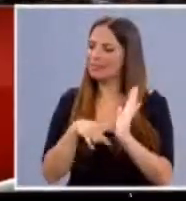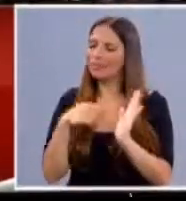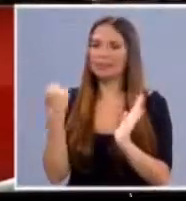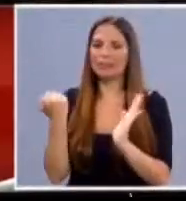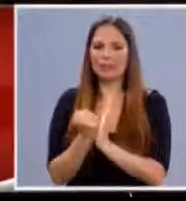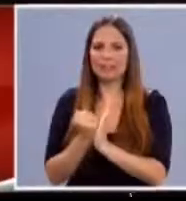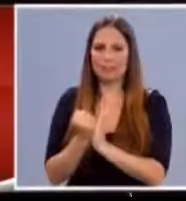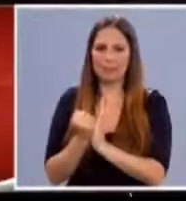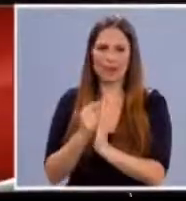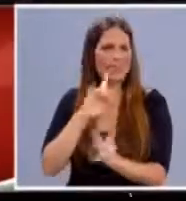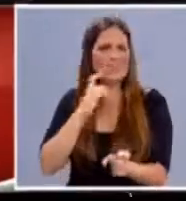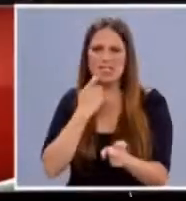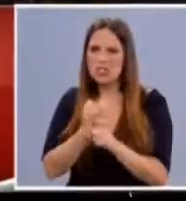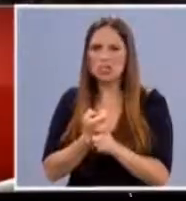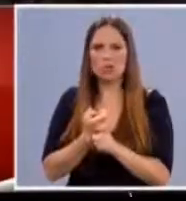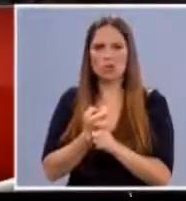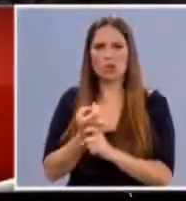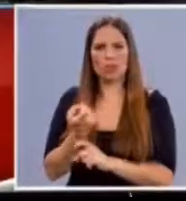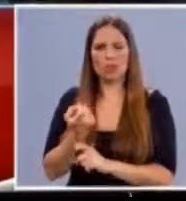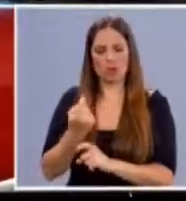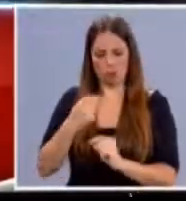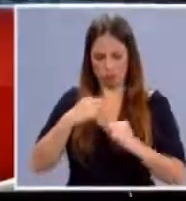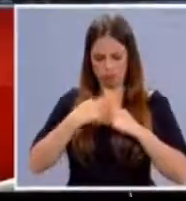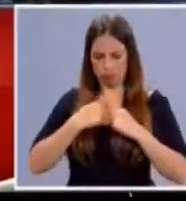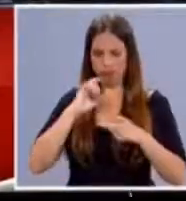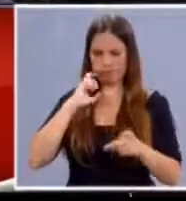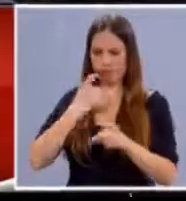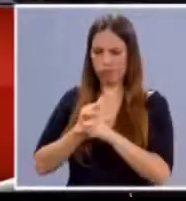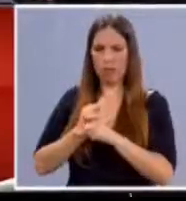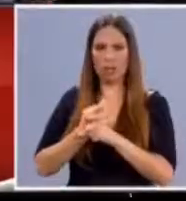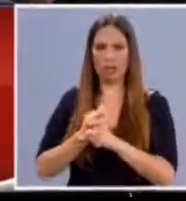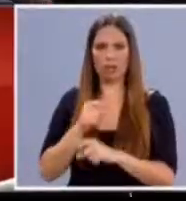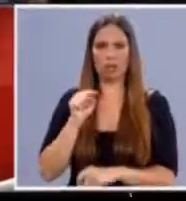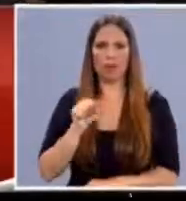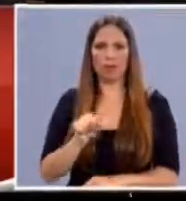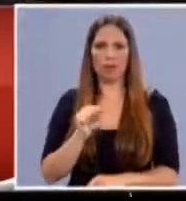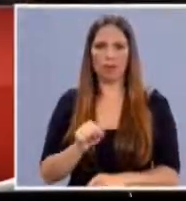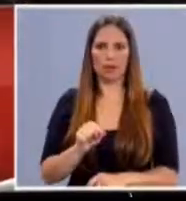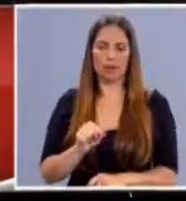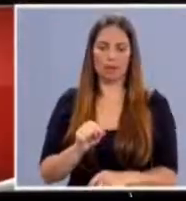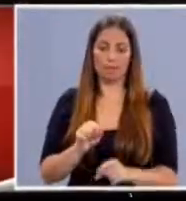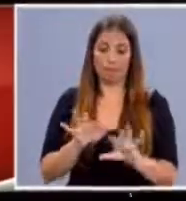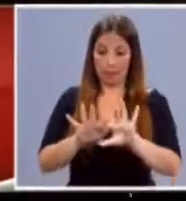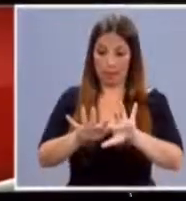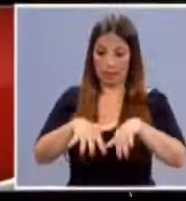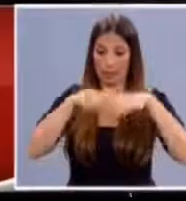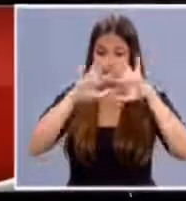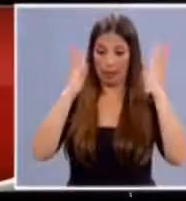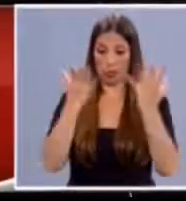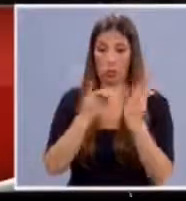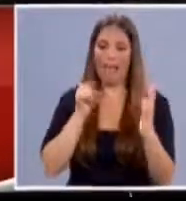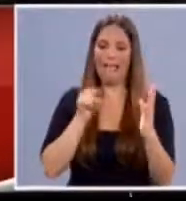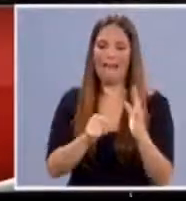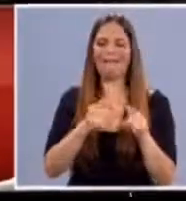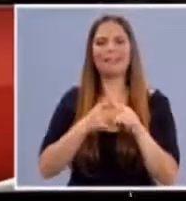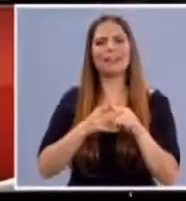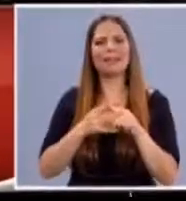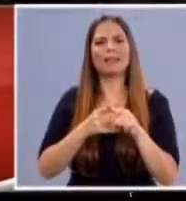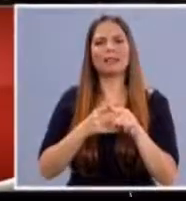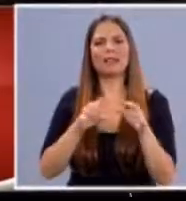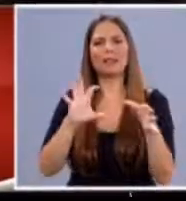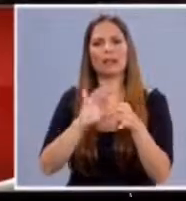no cumprimento, é uma exigência que colocamos a nós próprios, porque ela vai na defesa daquilo que são os interesses dos sócios, em